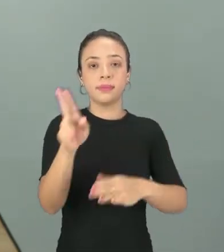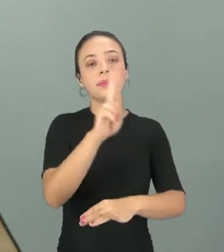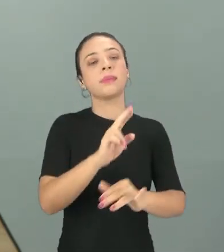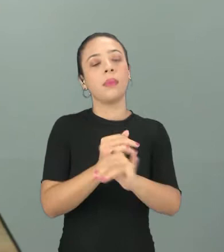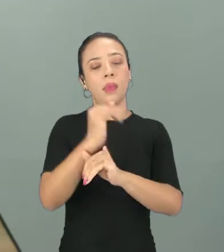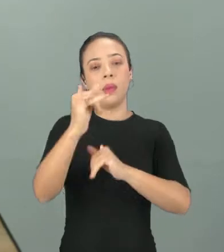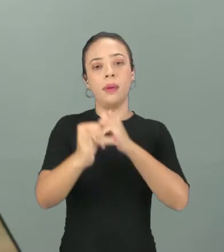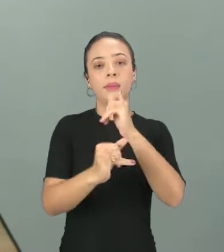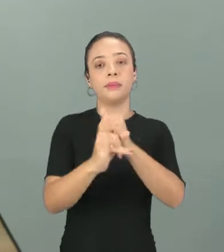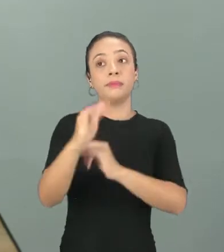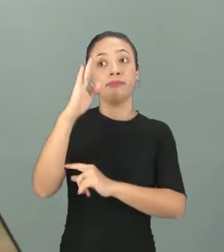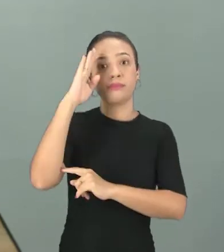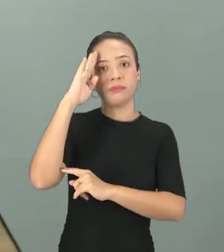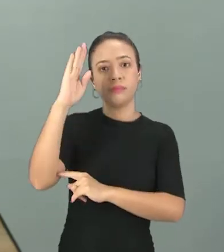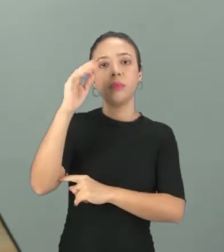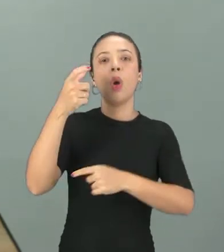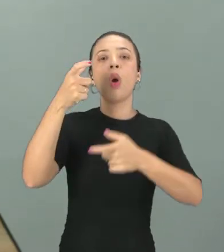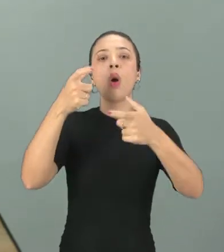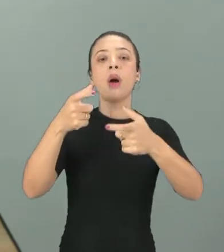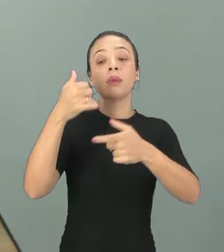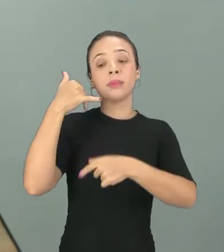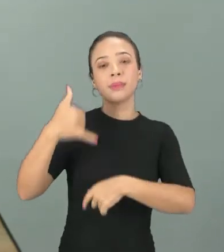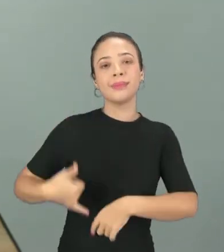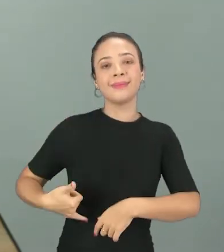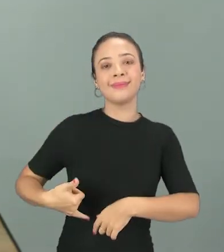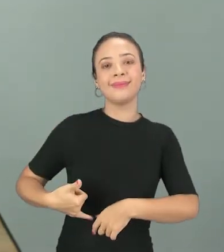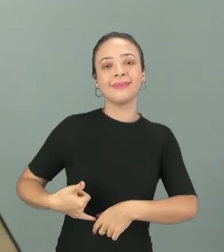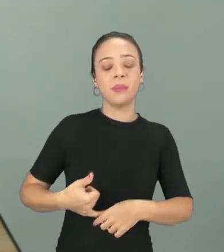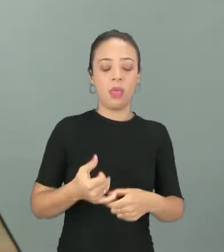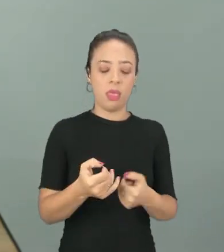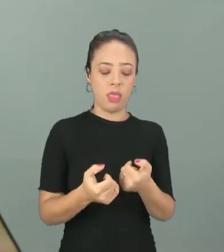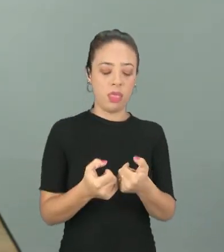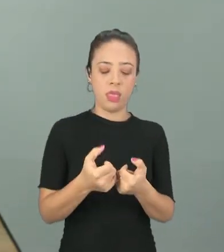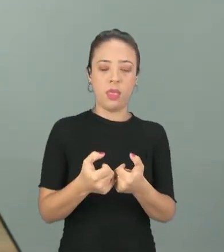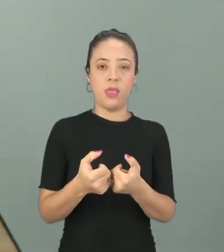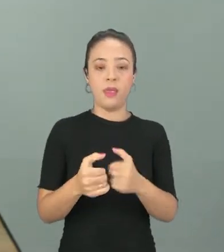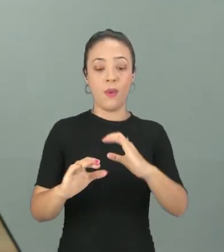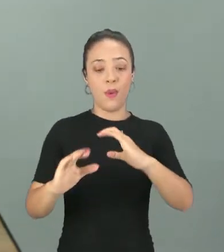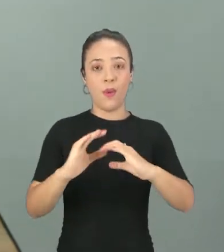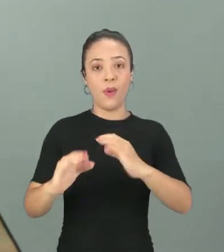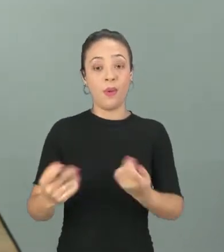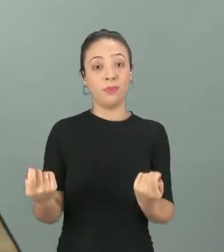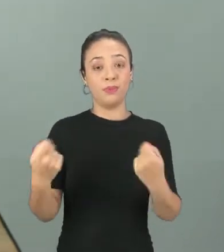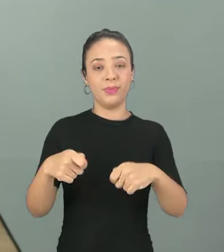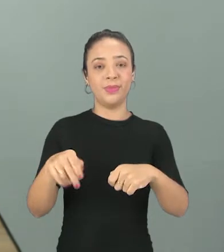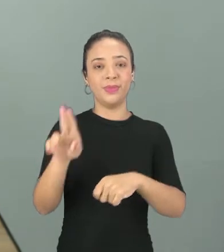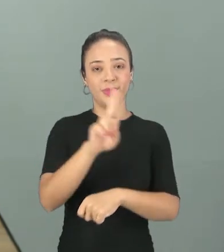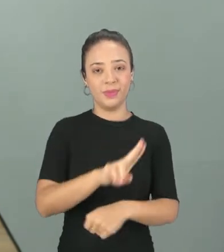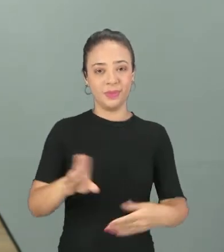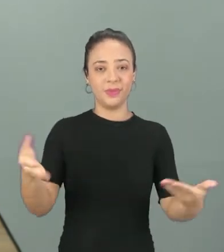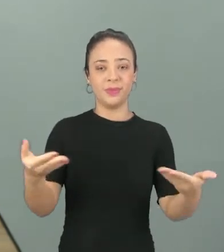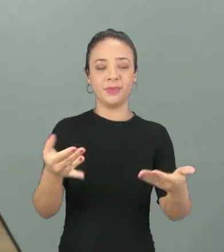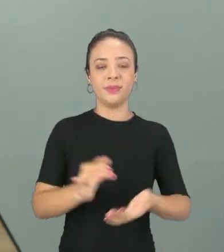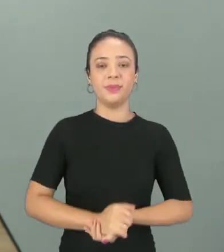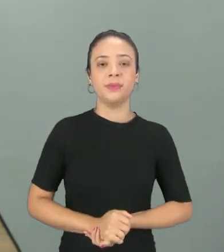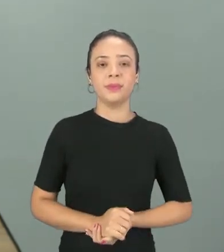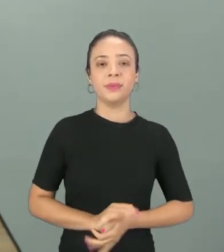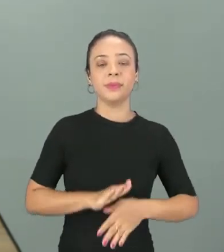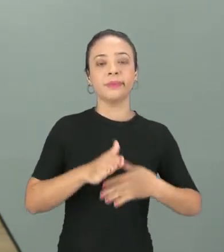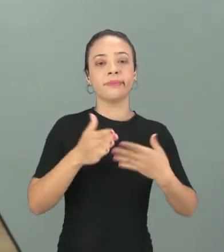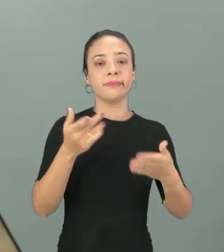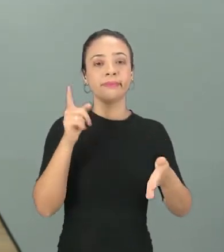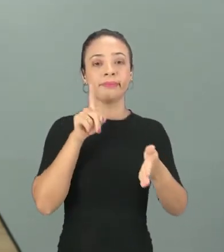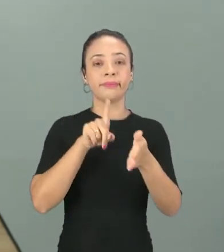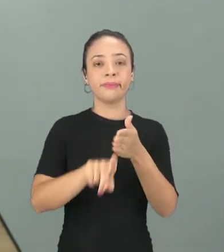digitais, principalmente no celular, que é um dos meios de comunicação mais usados atualmente, certo? E aí eu pergunto a